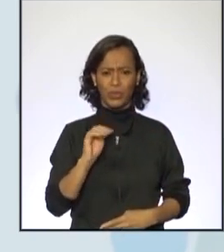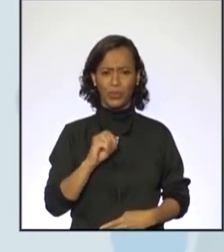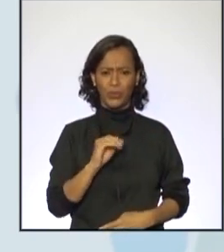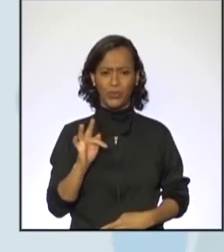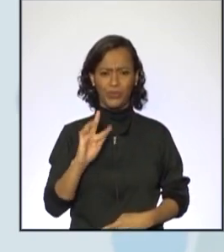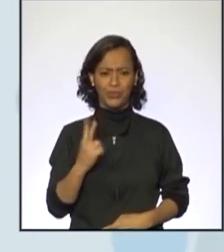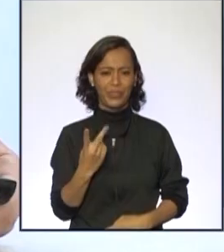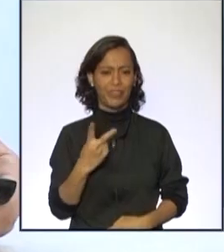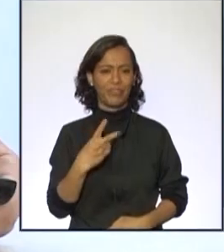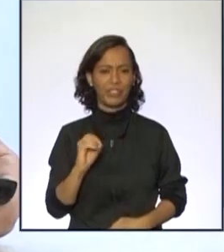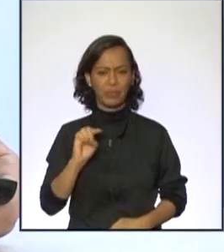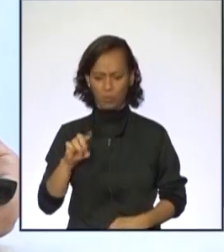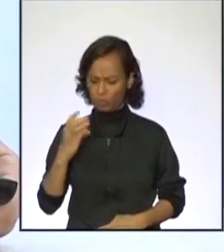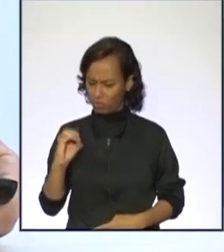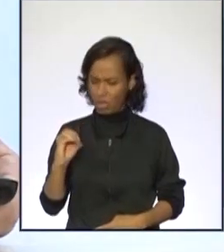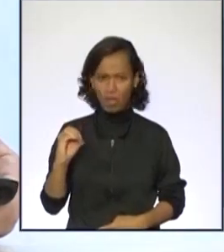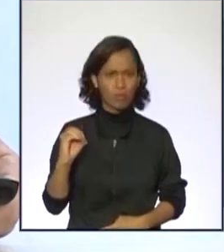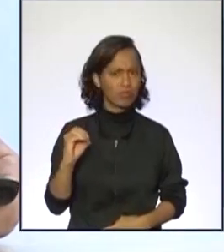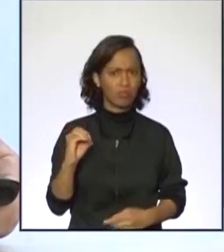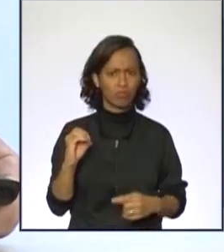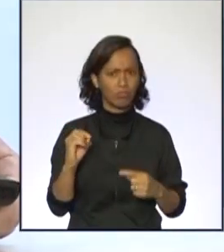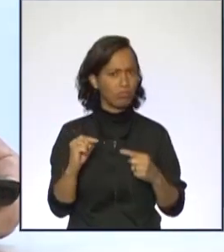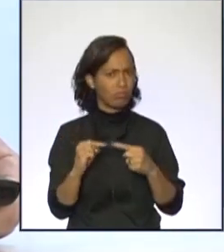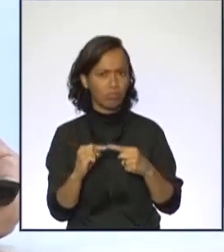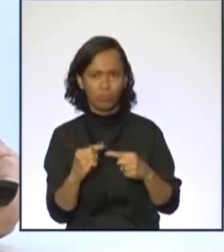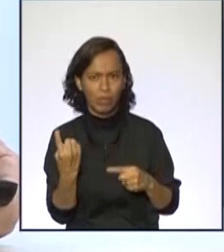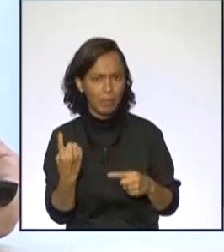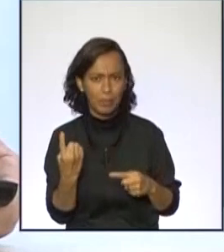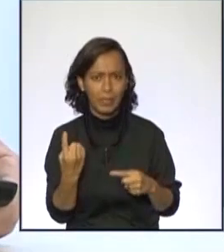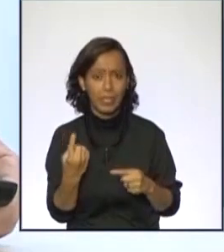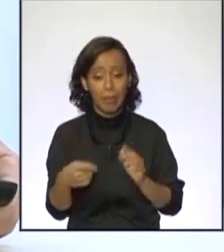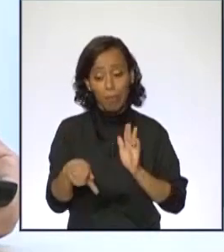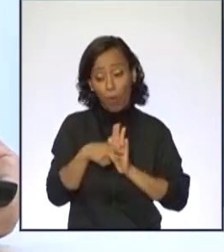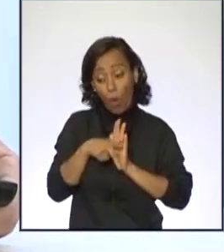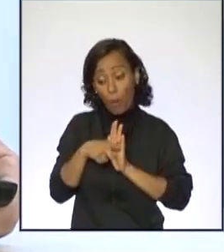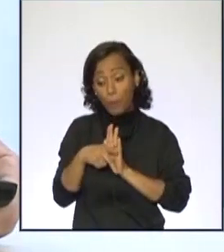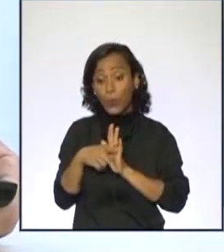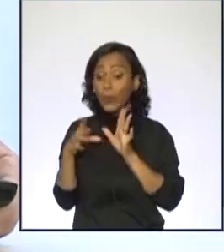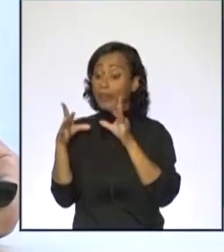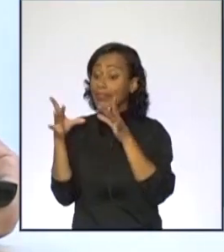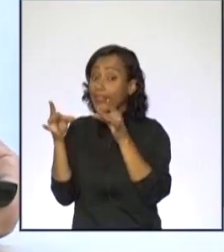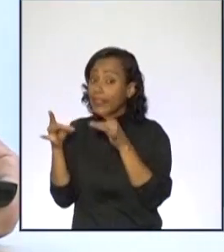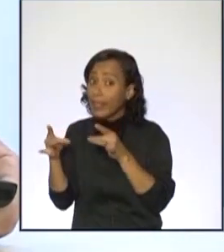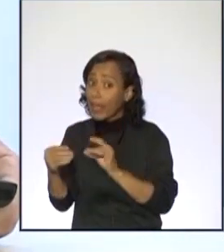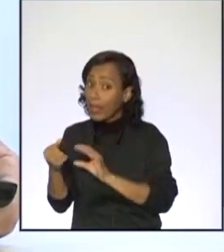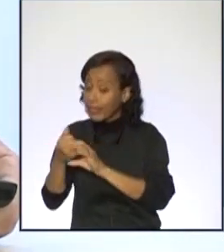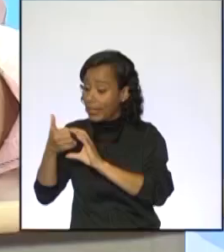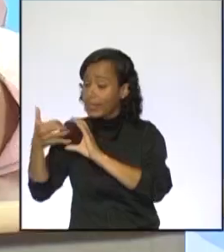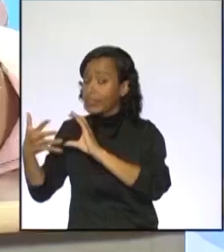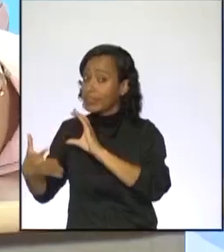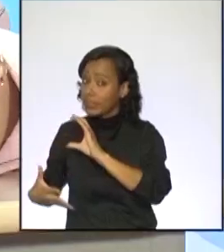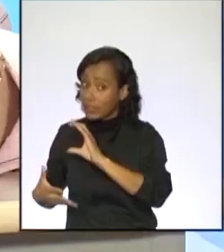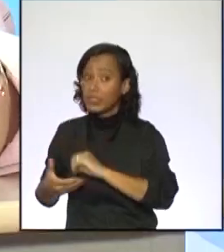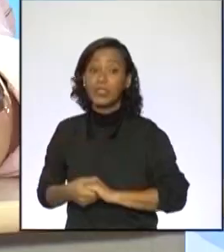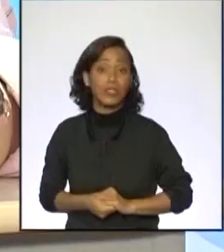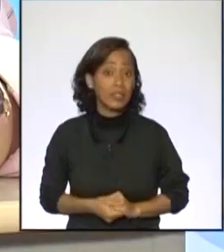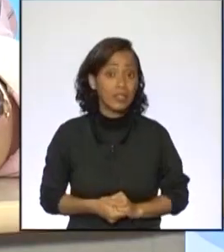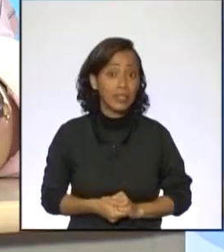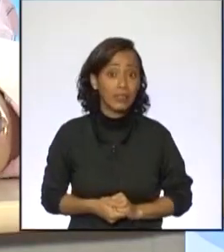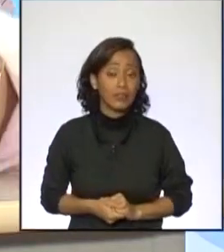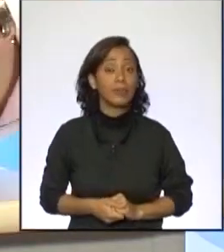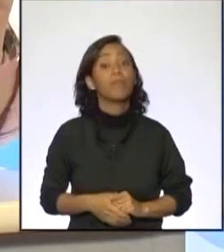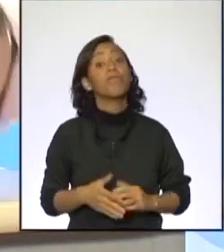20.0 é uma característica Isso. da nossa propaganda. Isso. Então, por a enquanto, finalidade é uma